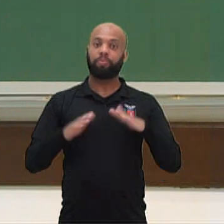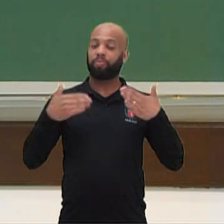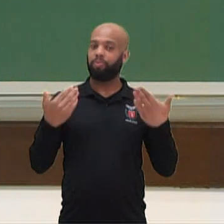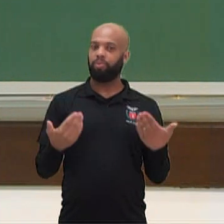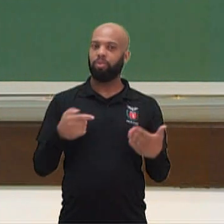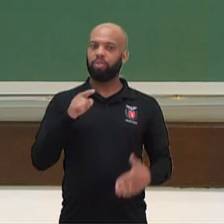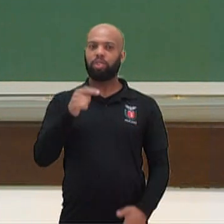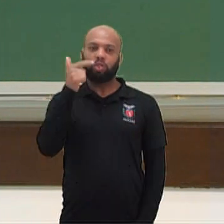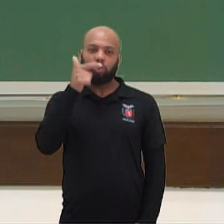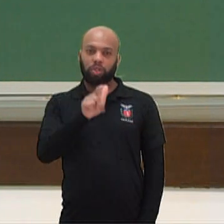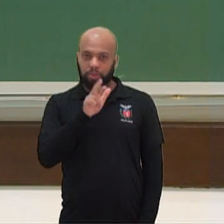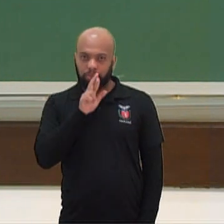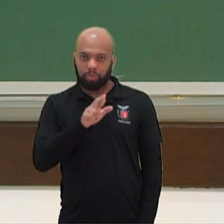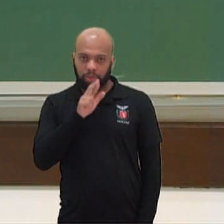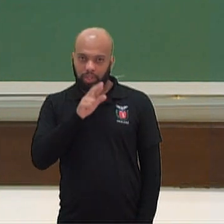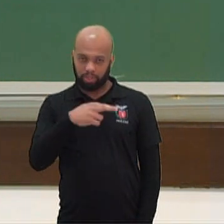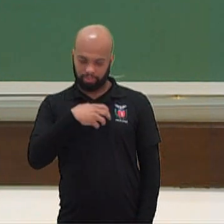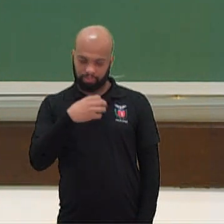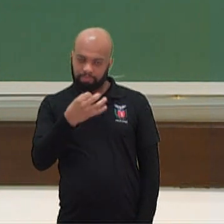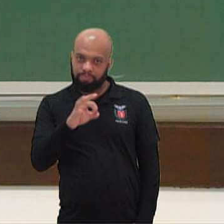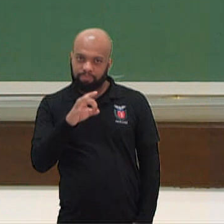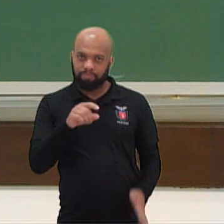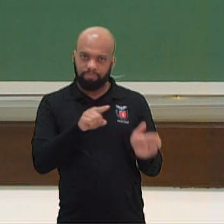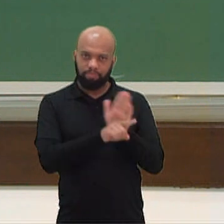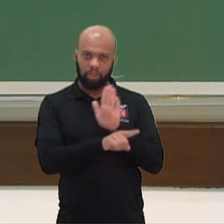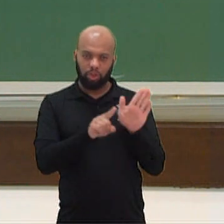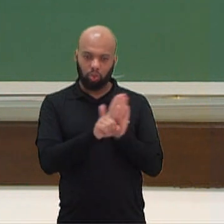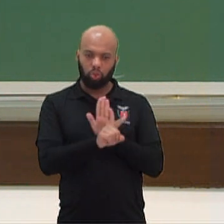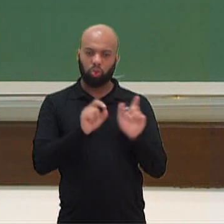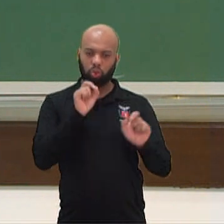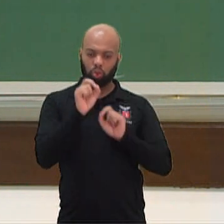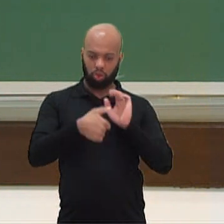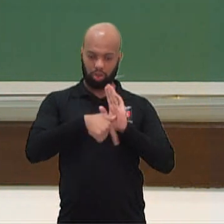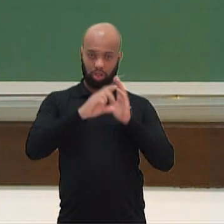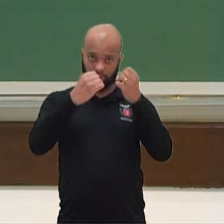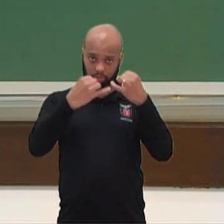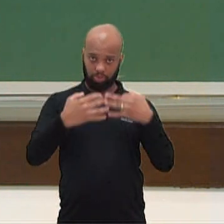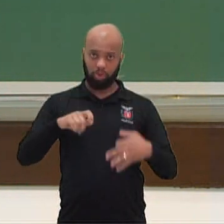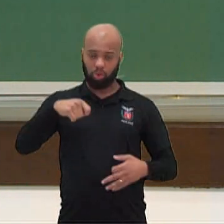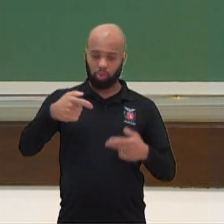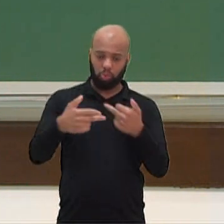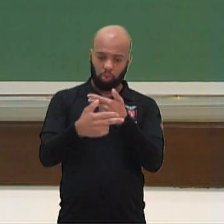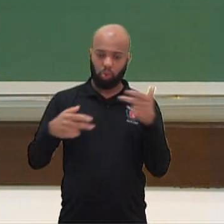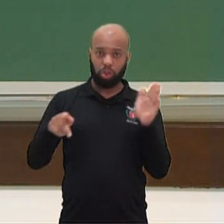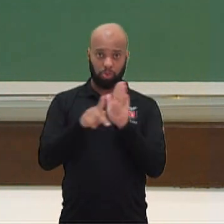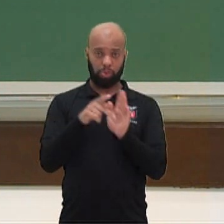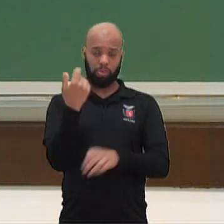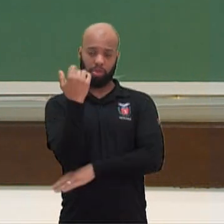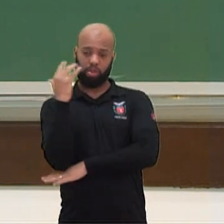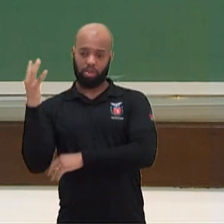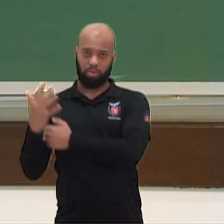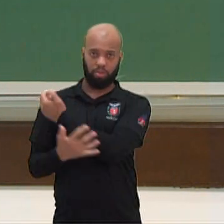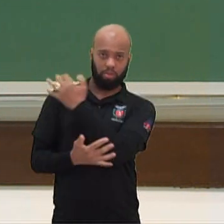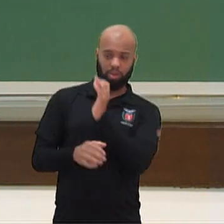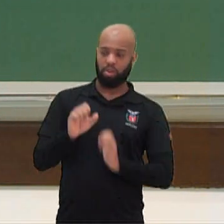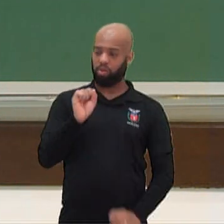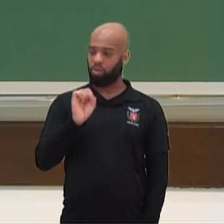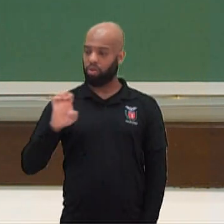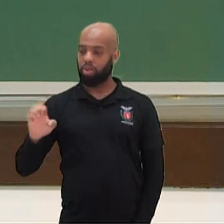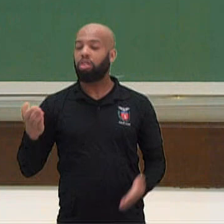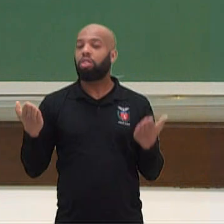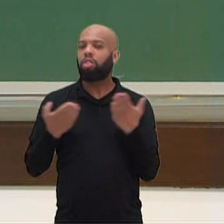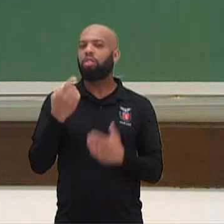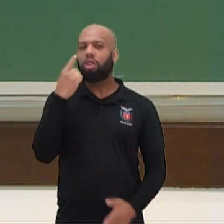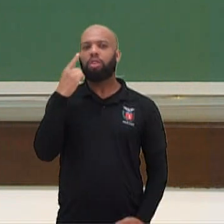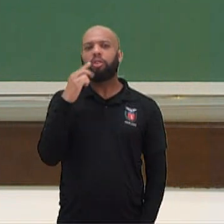E aí, vocês conseguiram responder as perguntas de acordo com o que nós falamos aí sobre os recursos naturais da região sudeste? Vamos verificar então